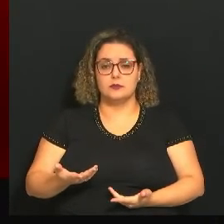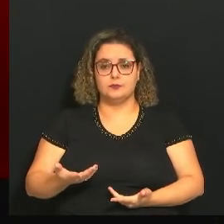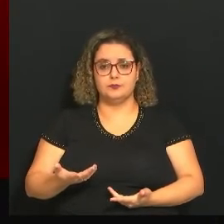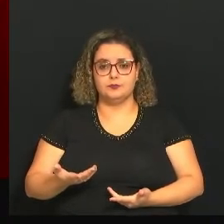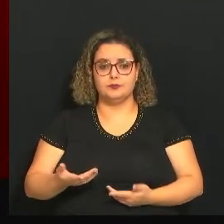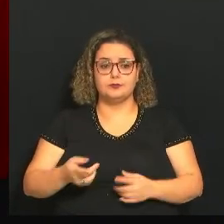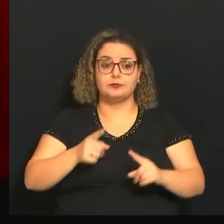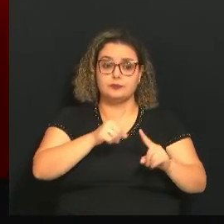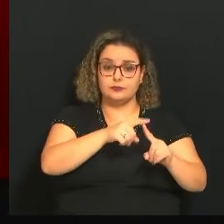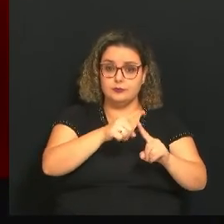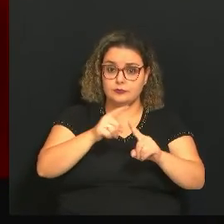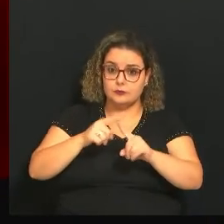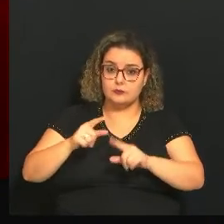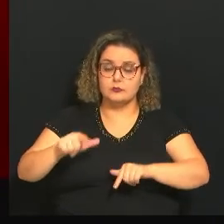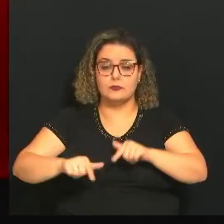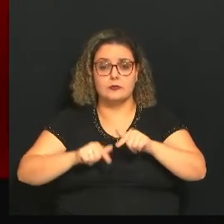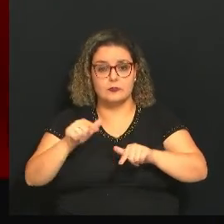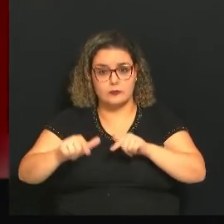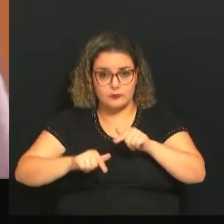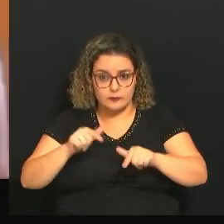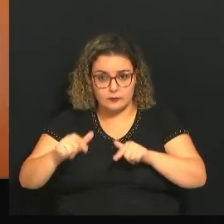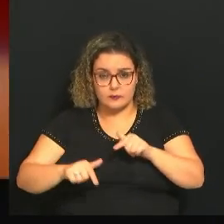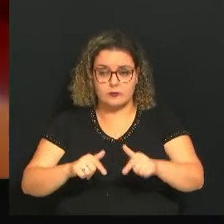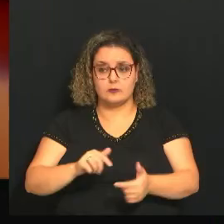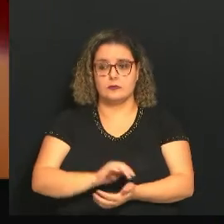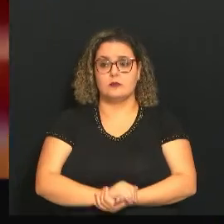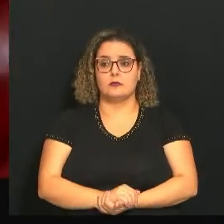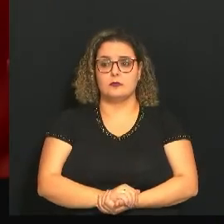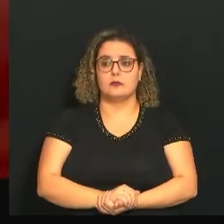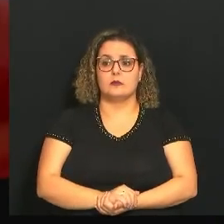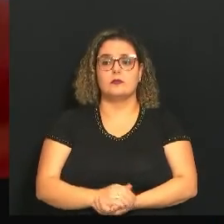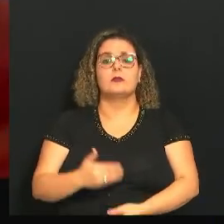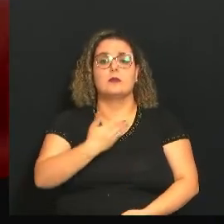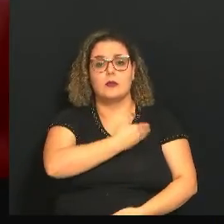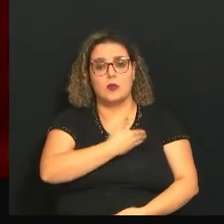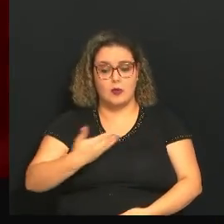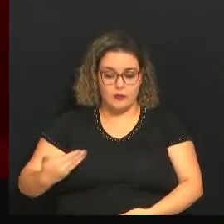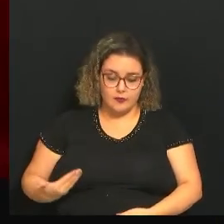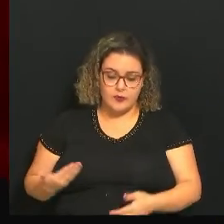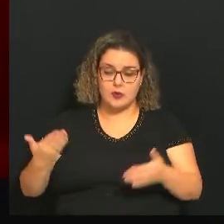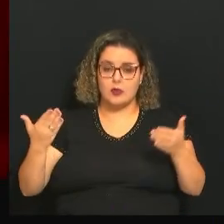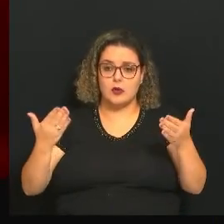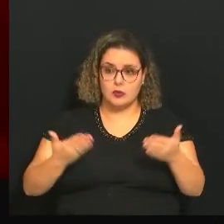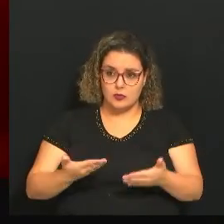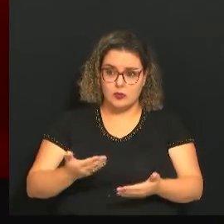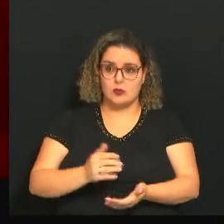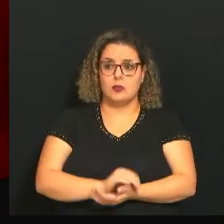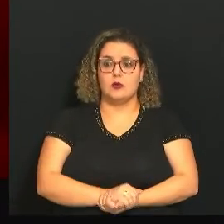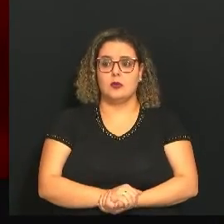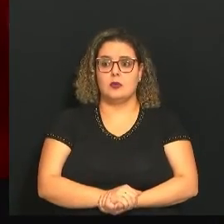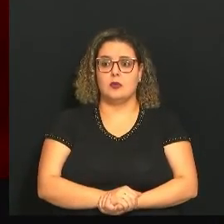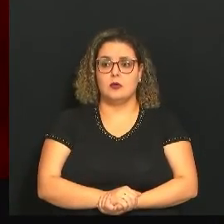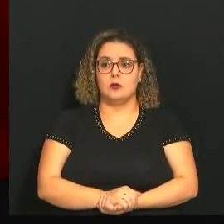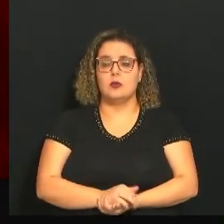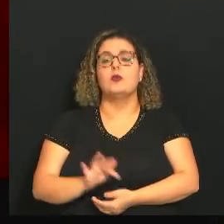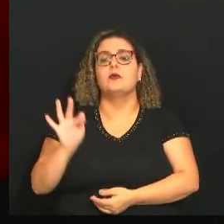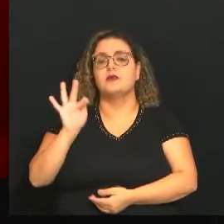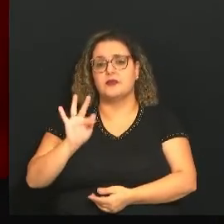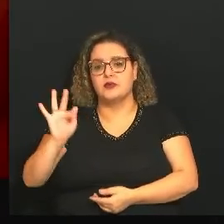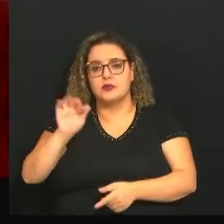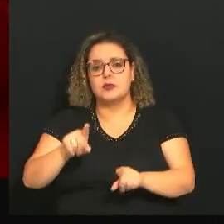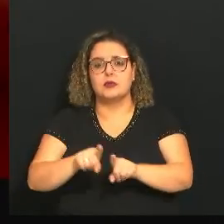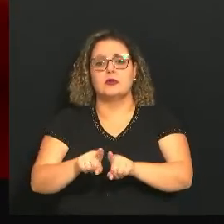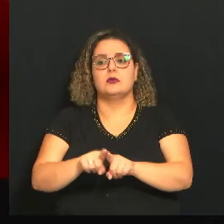de serviço que esse governo atual, e tanto federal como